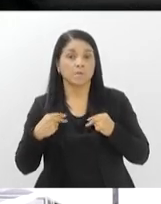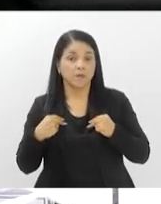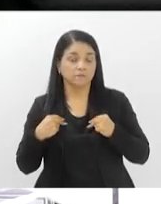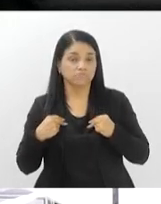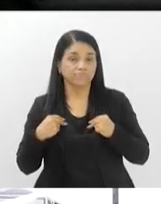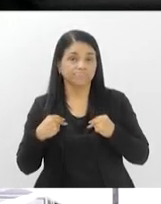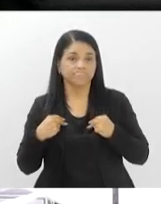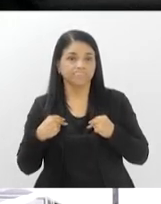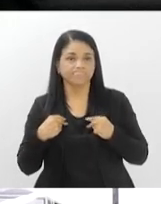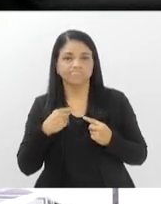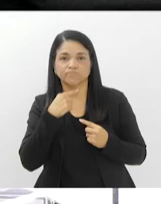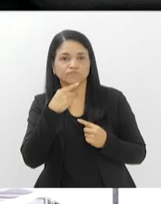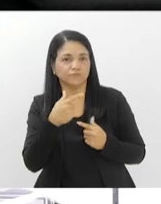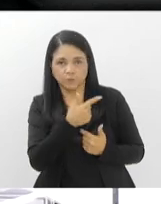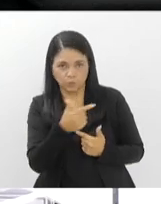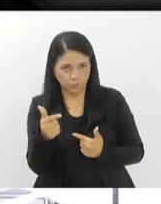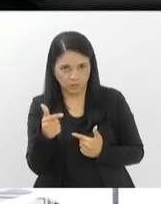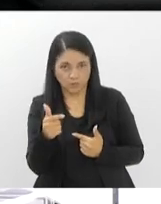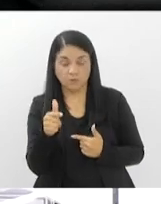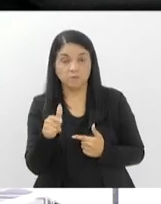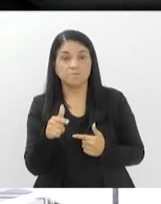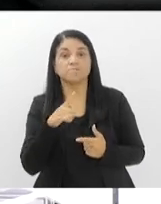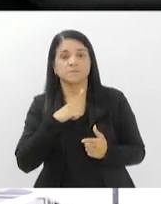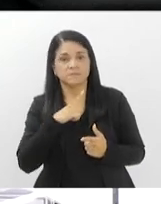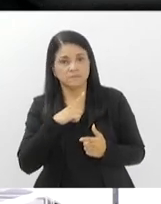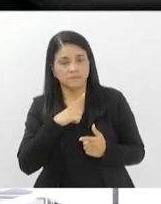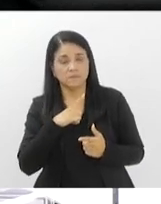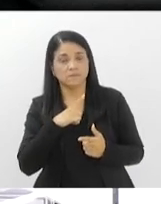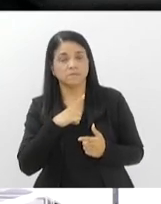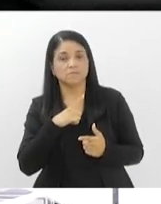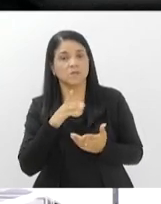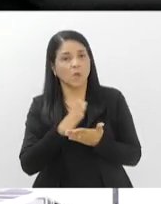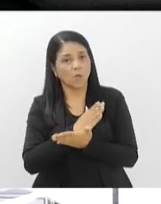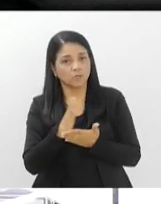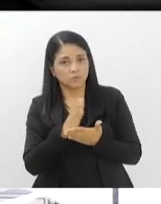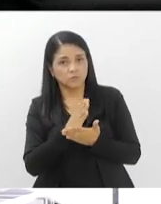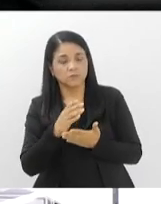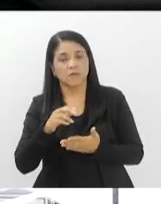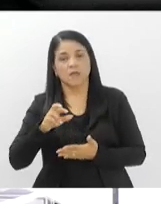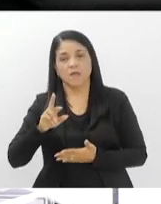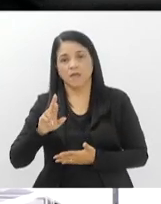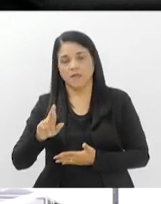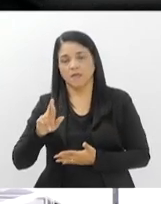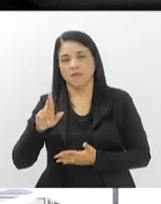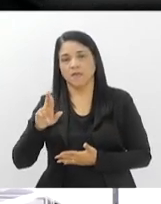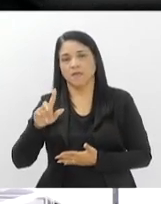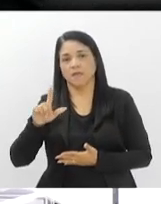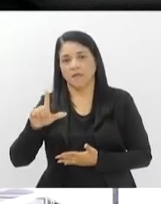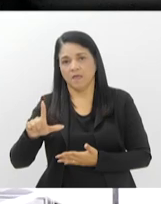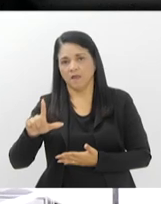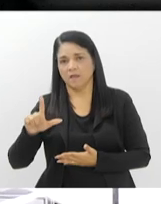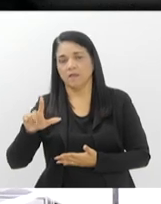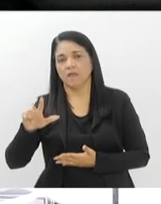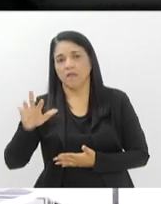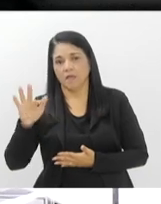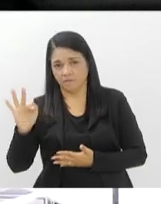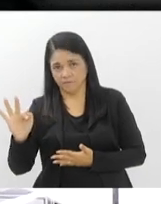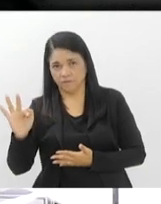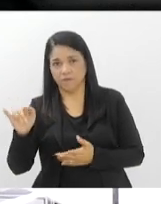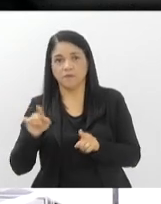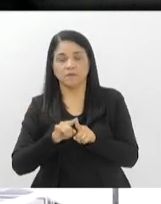indubitável. Mas tem questões relativas à LRF e também